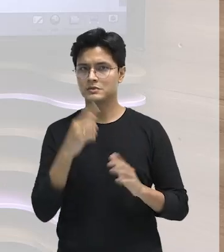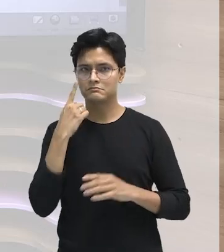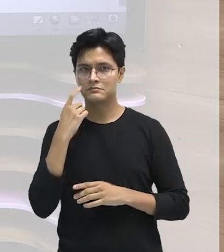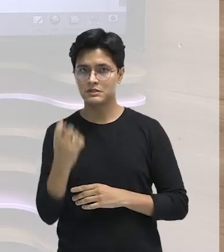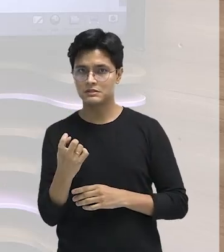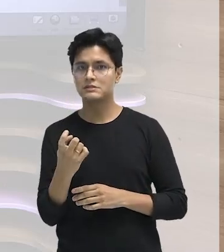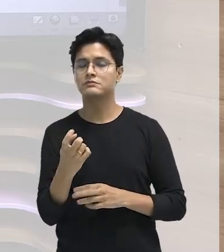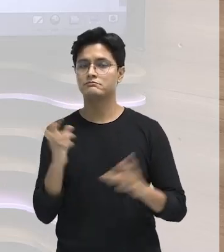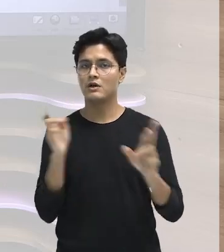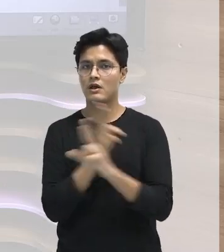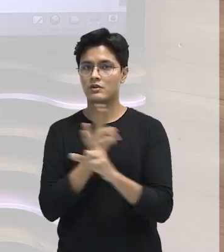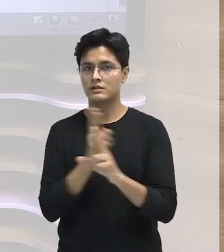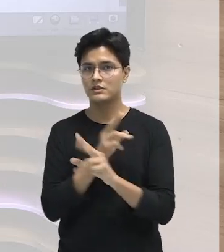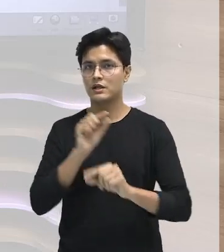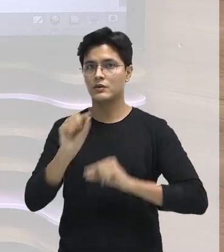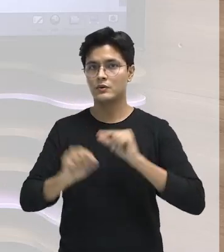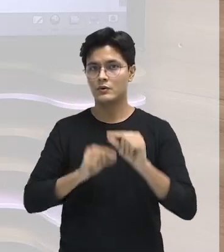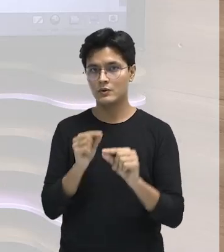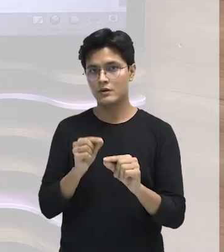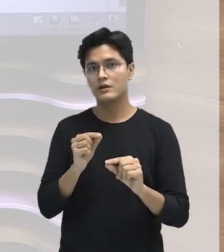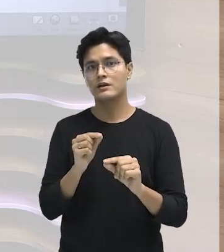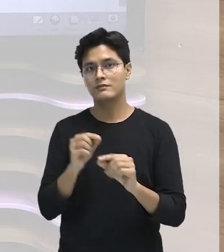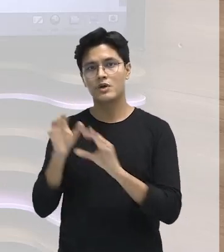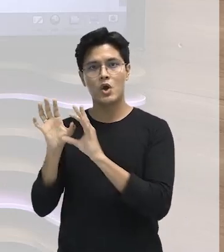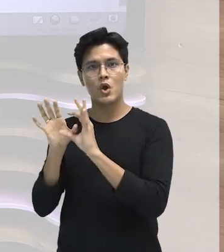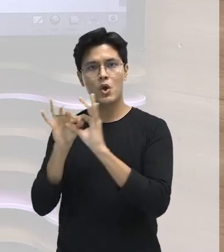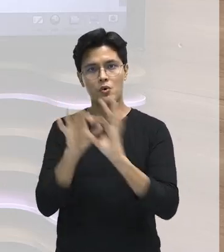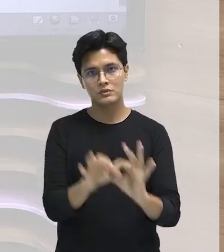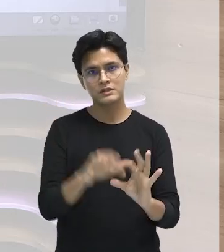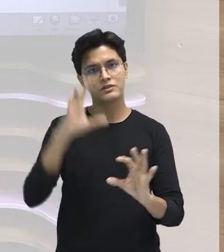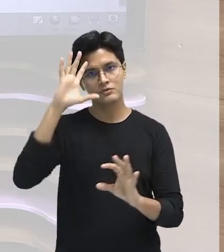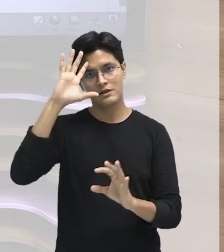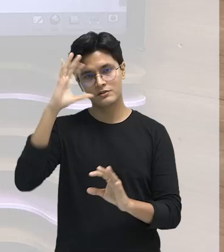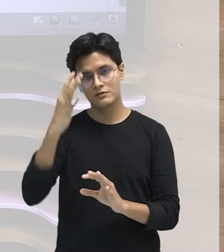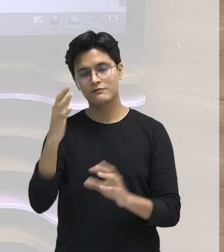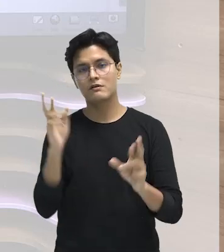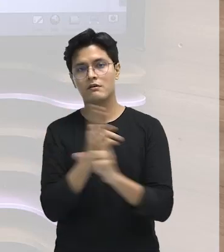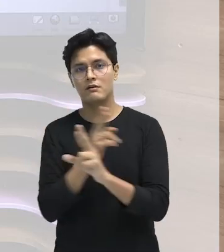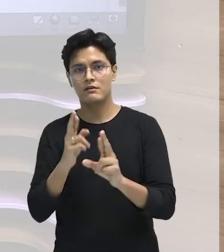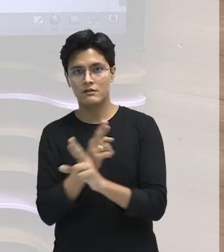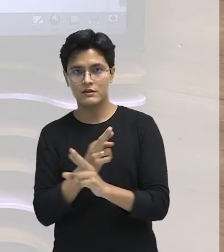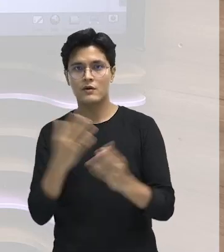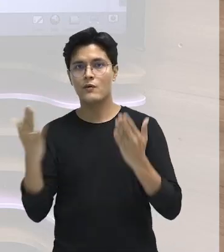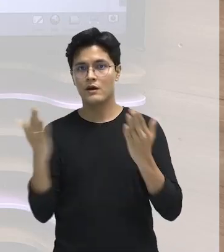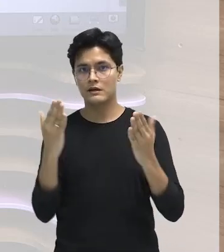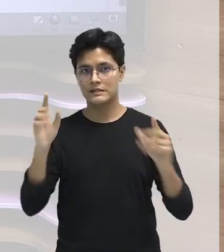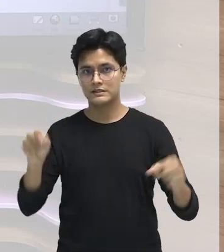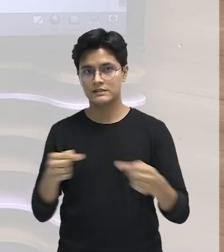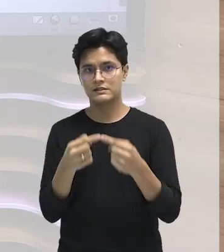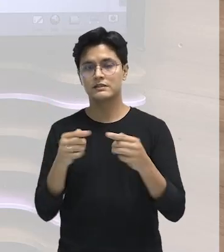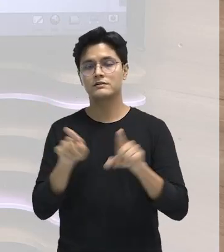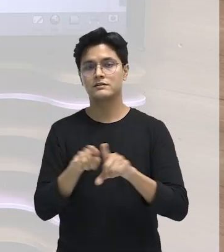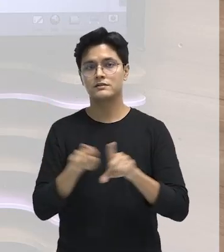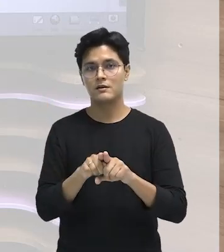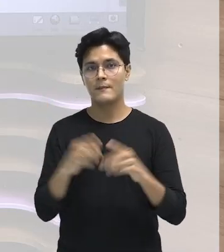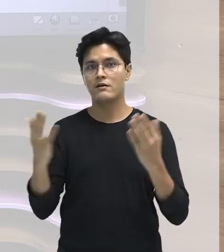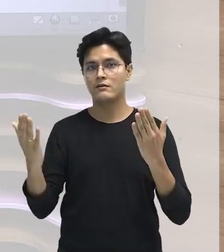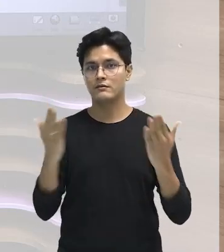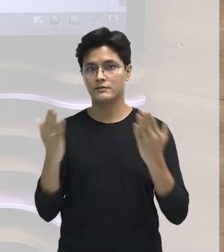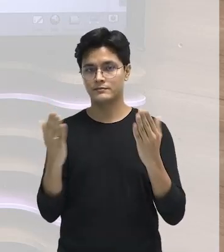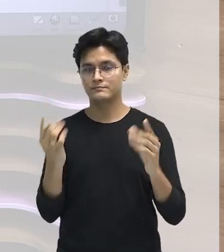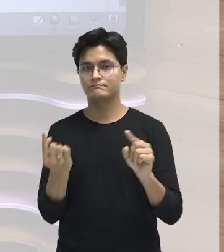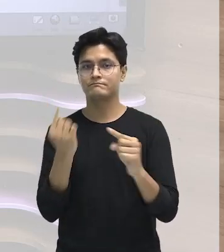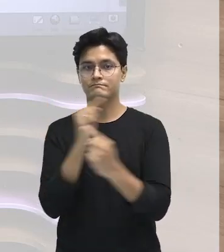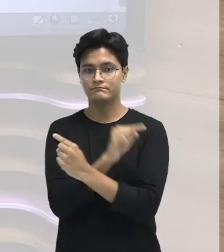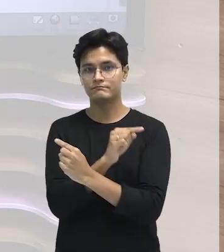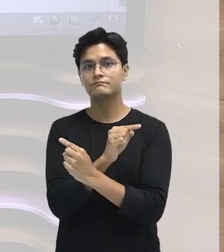voltadas justamente para a resolução contextualizada de grandezas diretamente proporcionais e inversamente